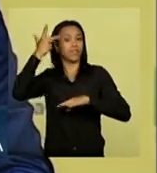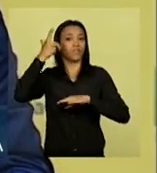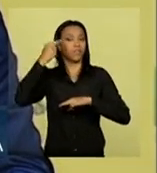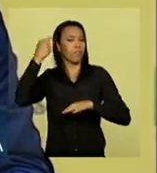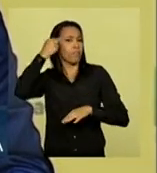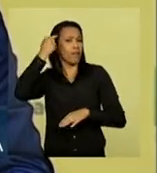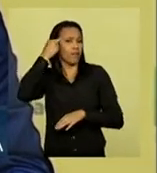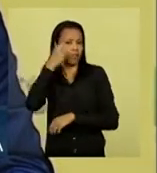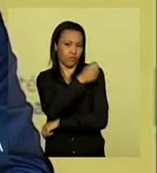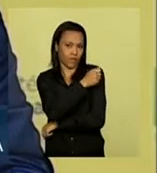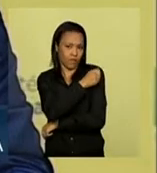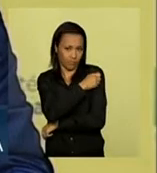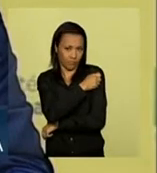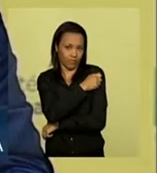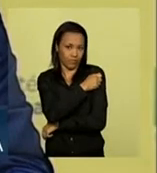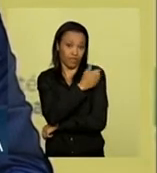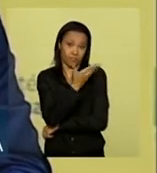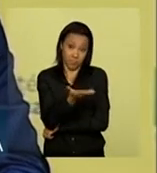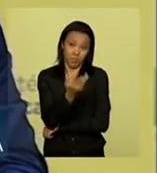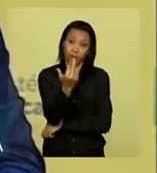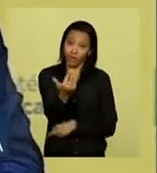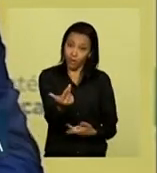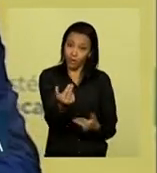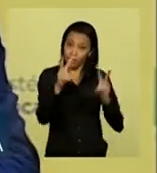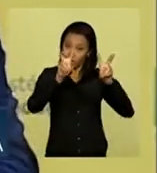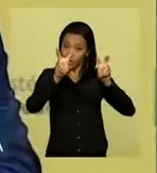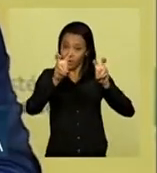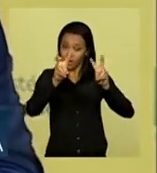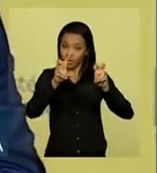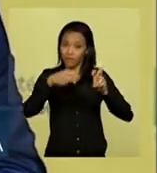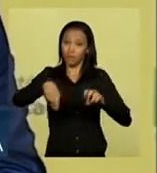vale para o mac Vale dos deputados também